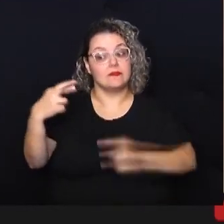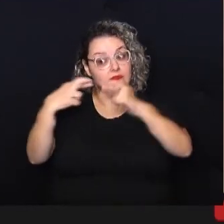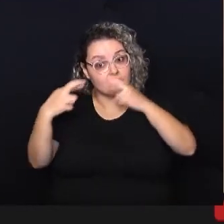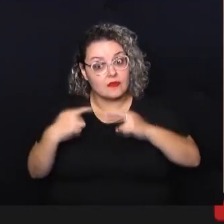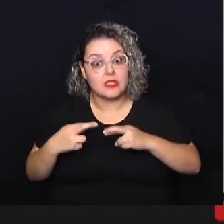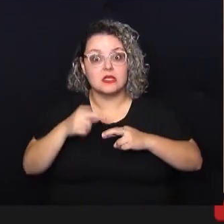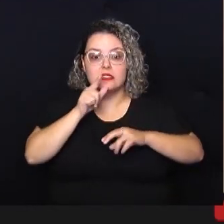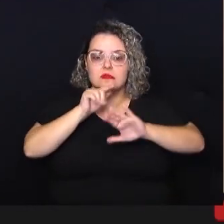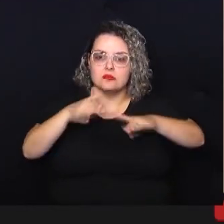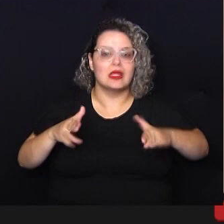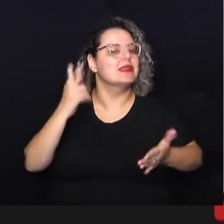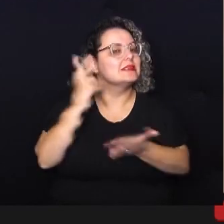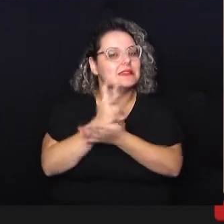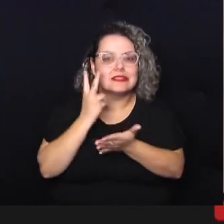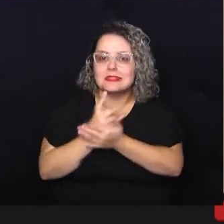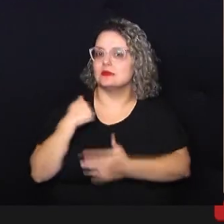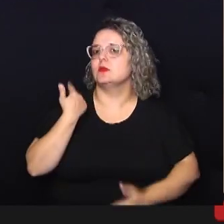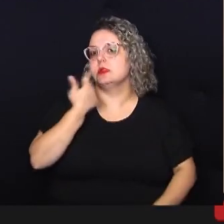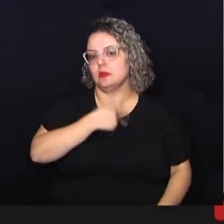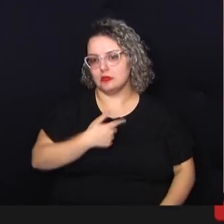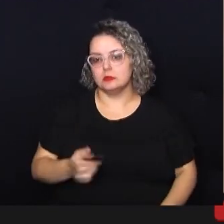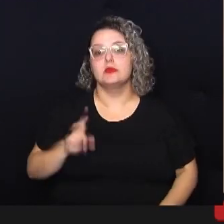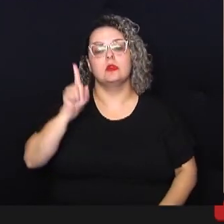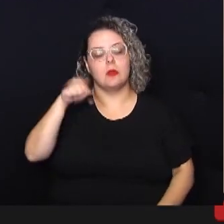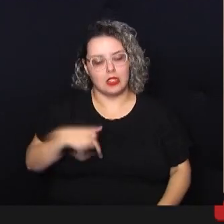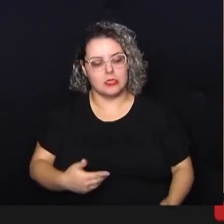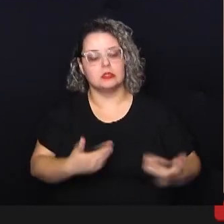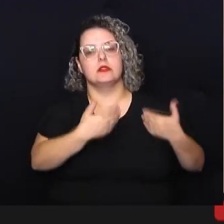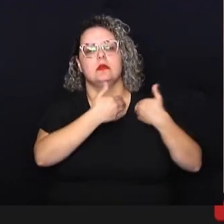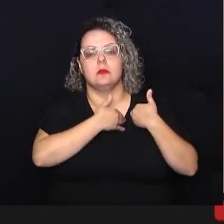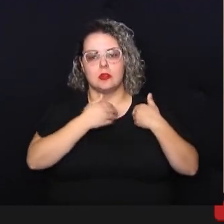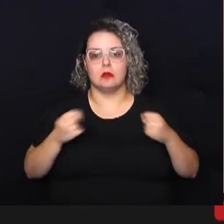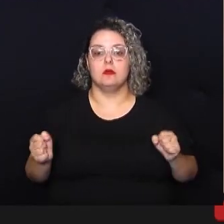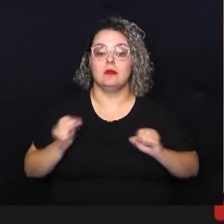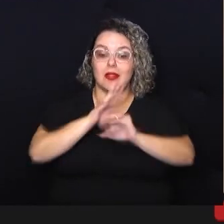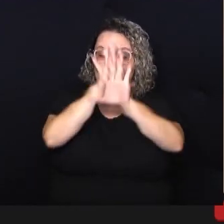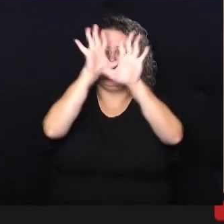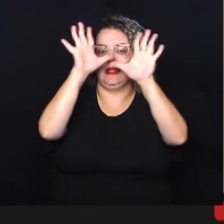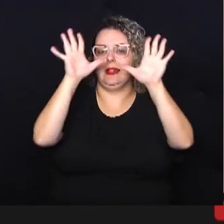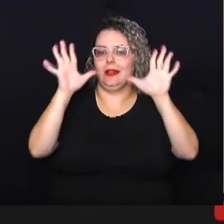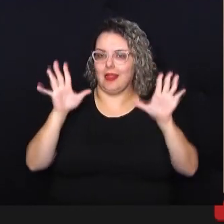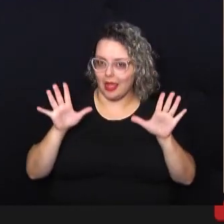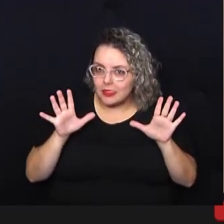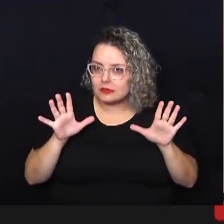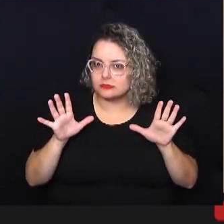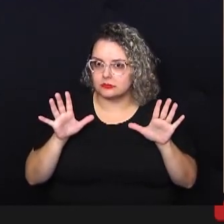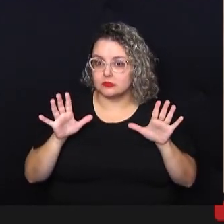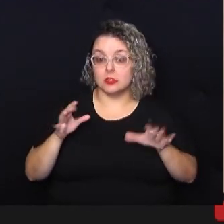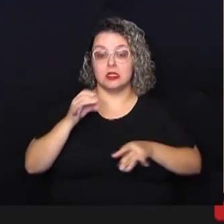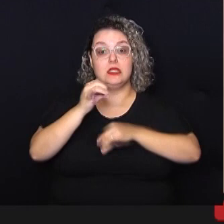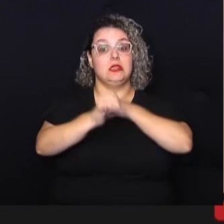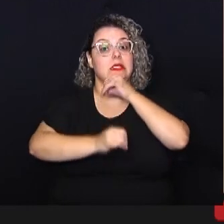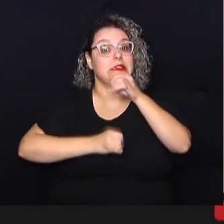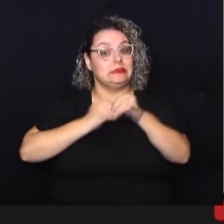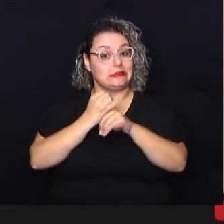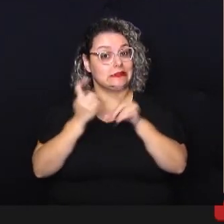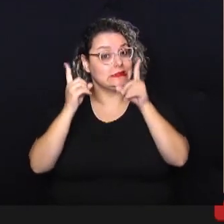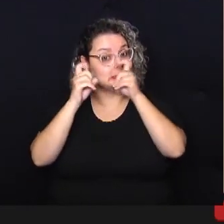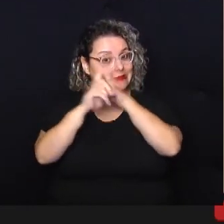É sempre a gente, sabe? Então acho que essa responsabilidade tem que ficar muito clara, né? E a internet, ela dificulta